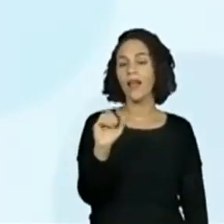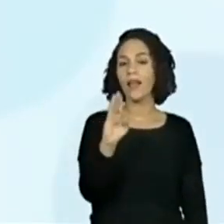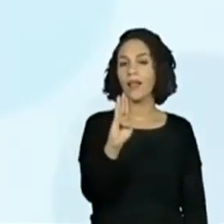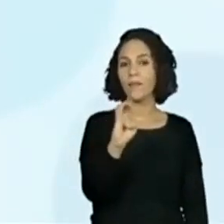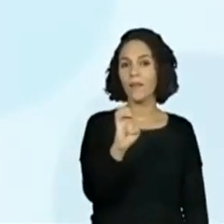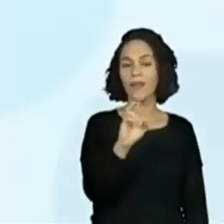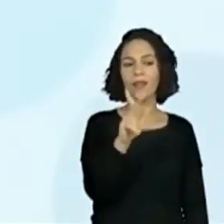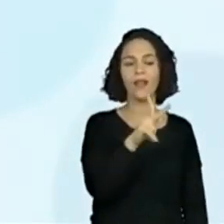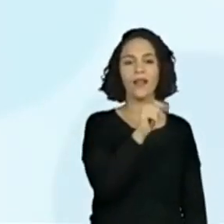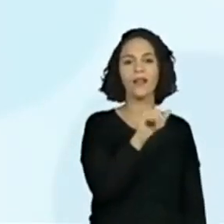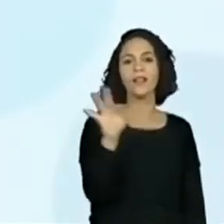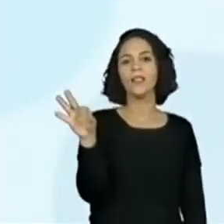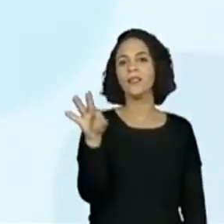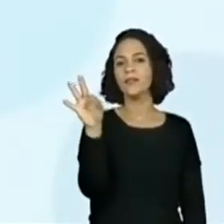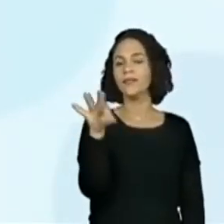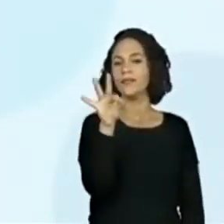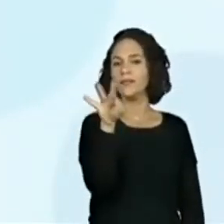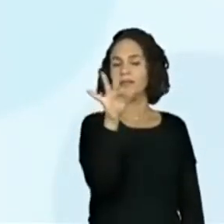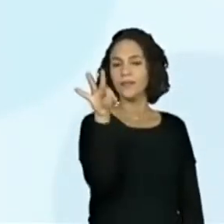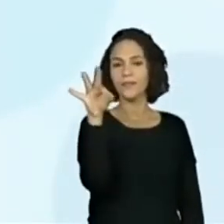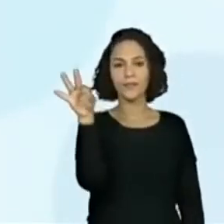abelha.